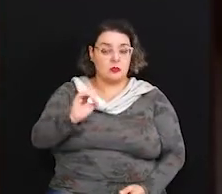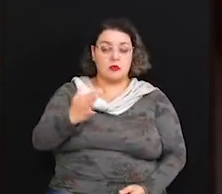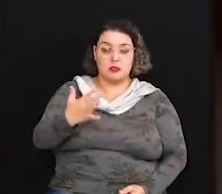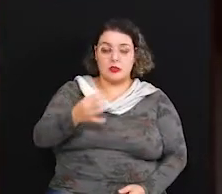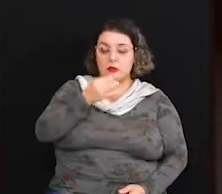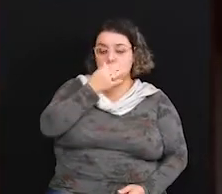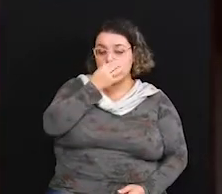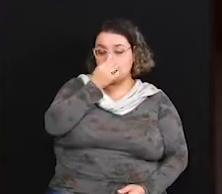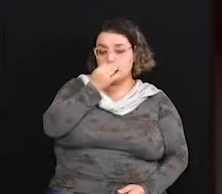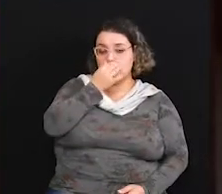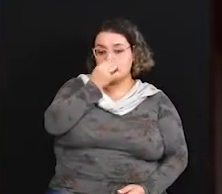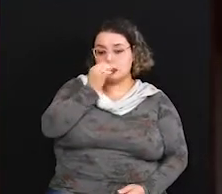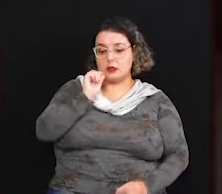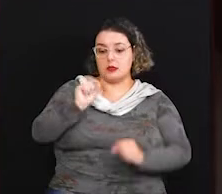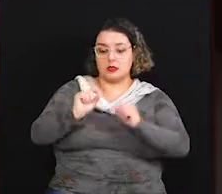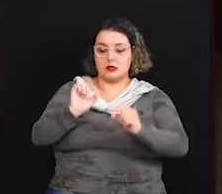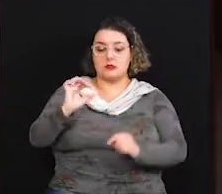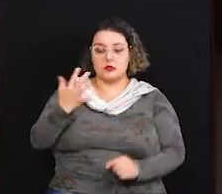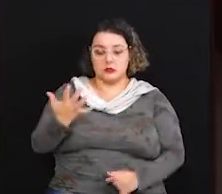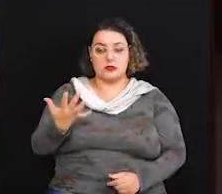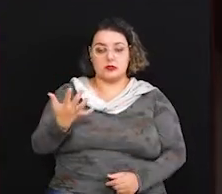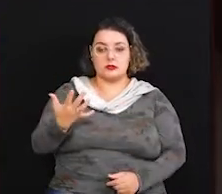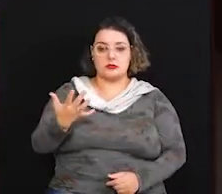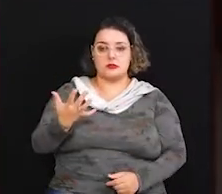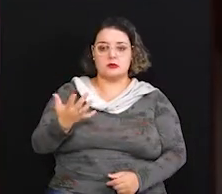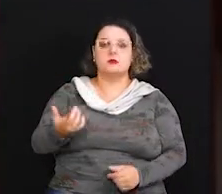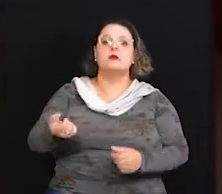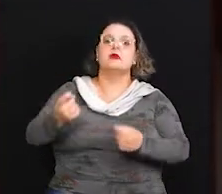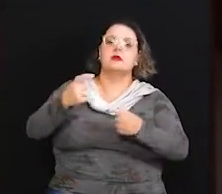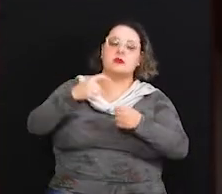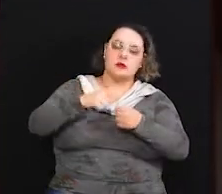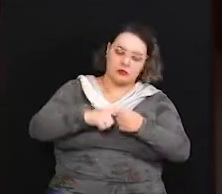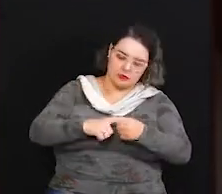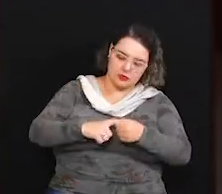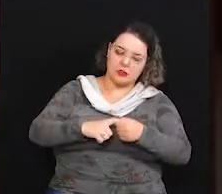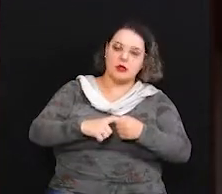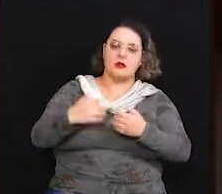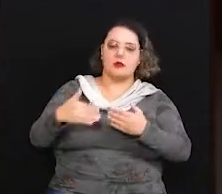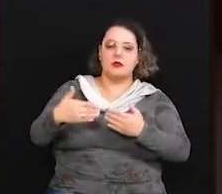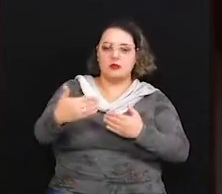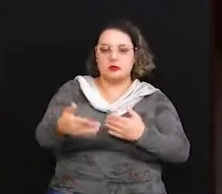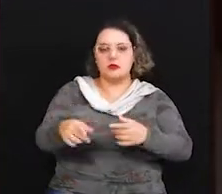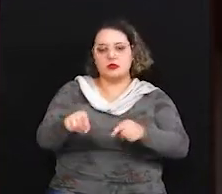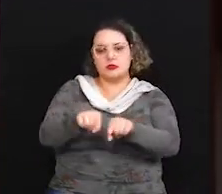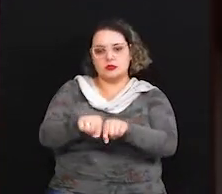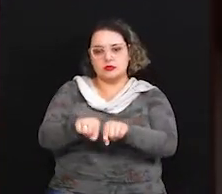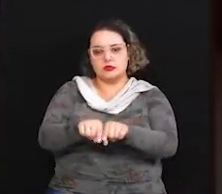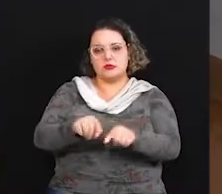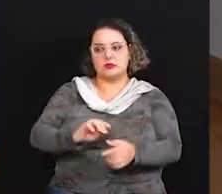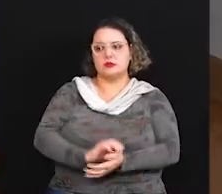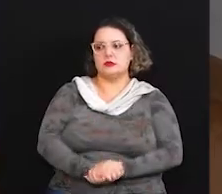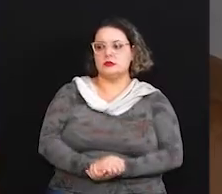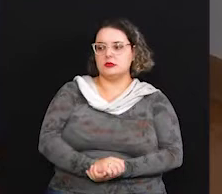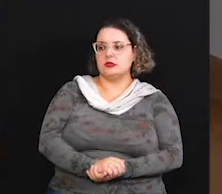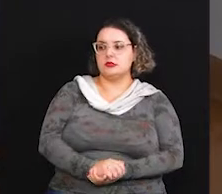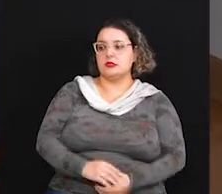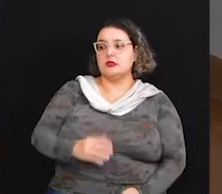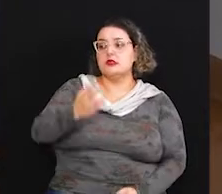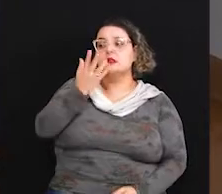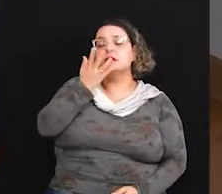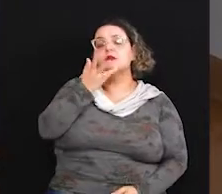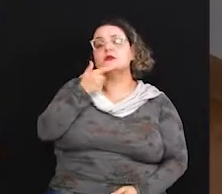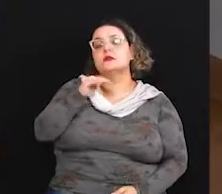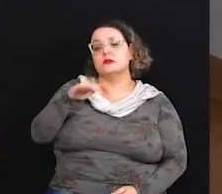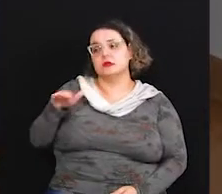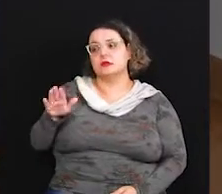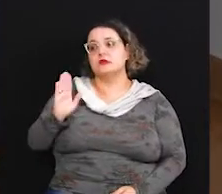estava acontecendo com eles, né? Isso vai ser retomado proximamente também, tá? E essas